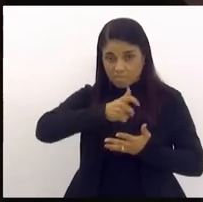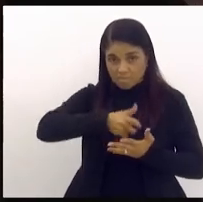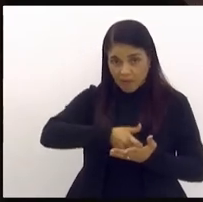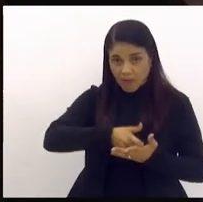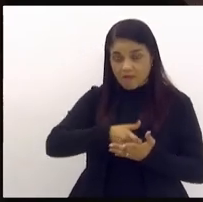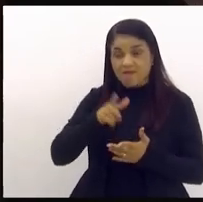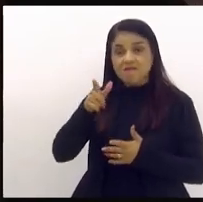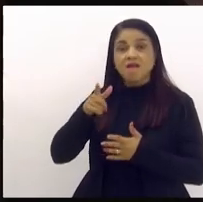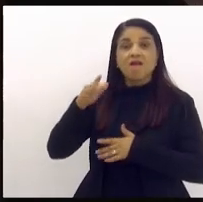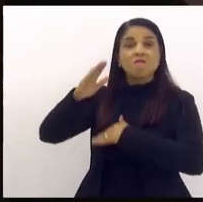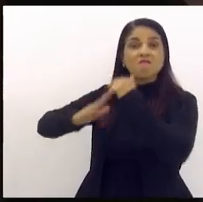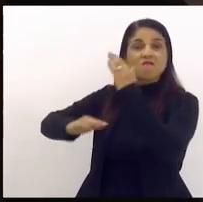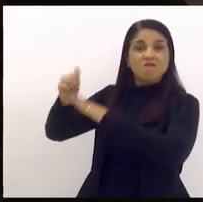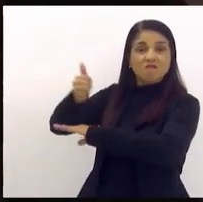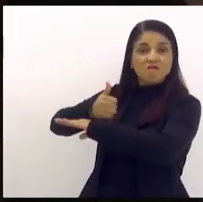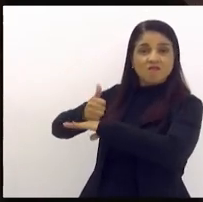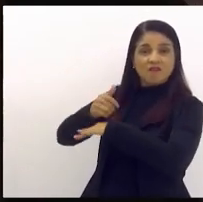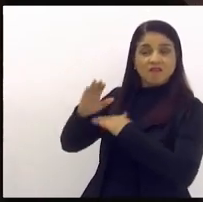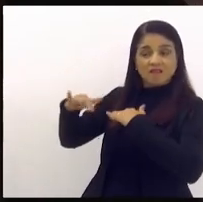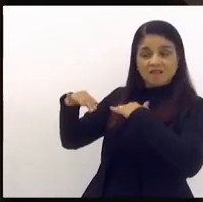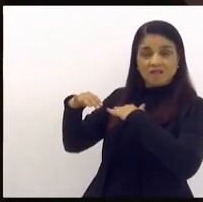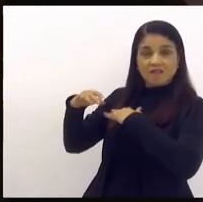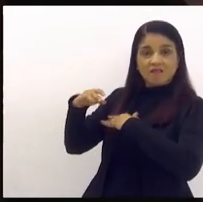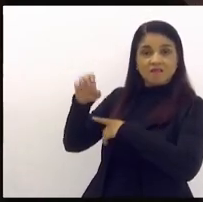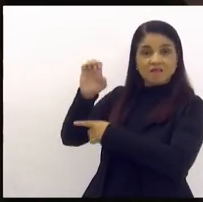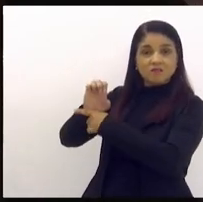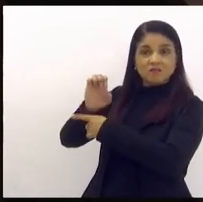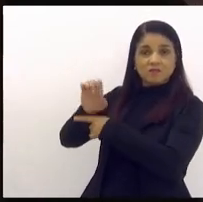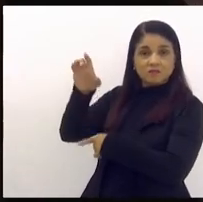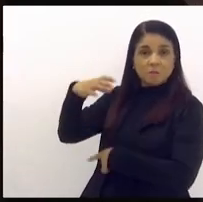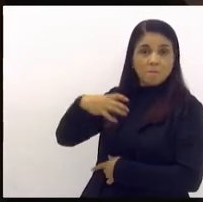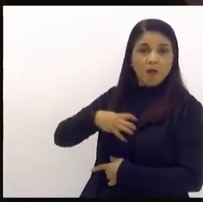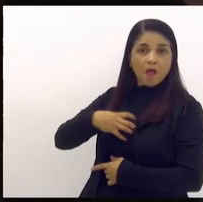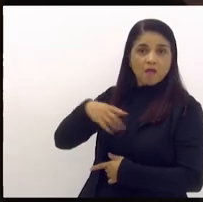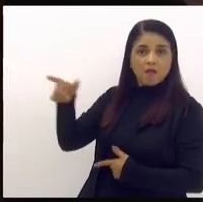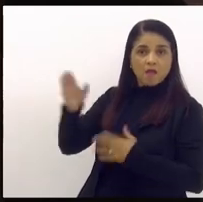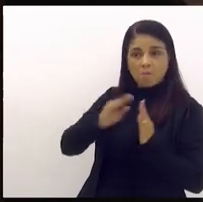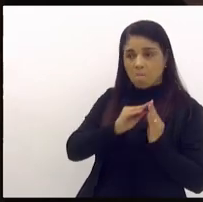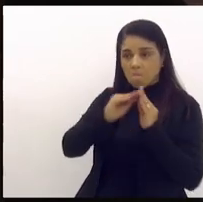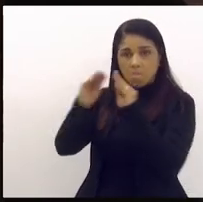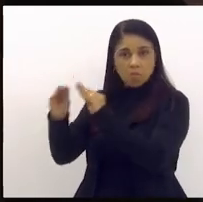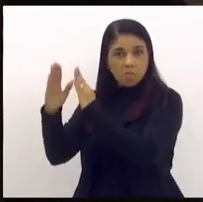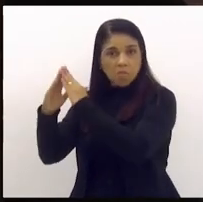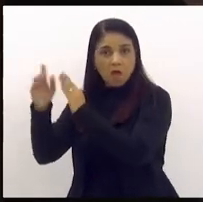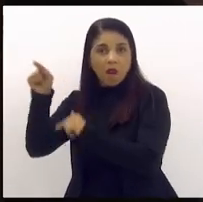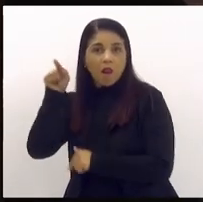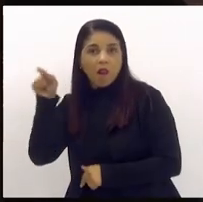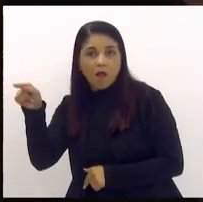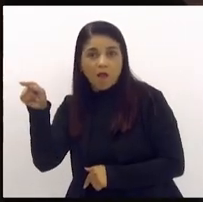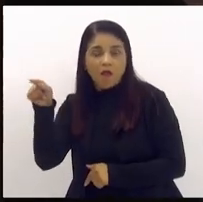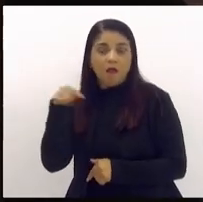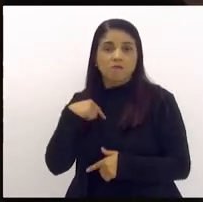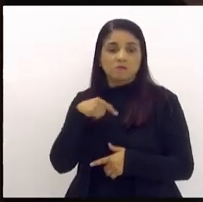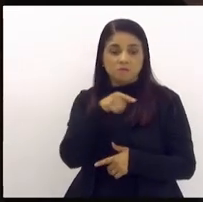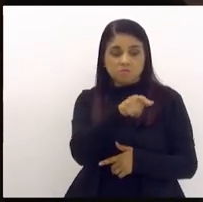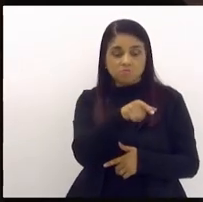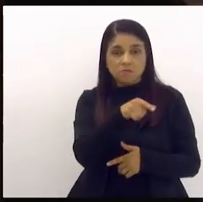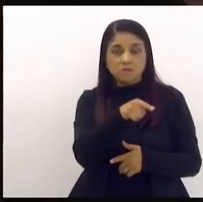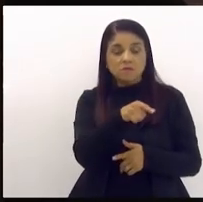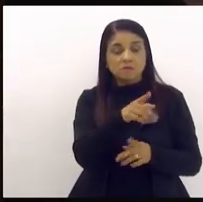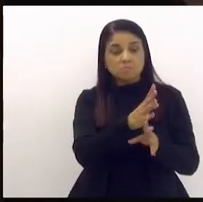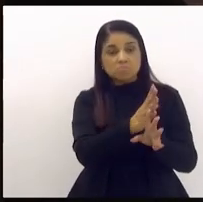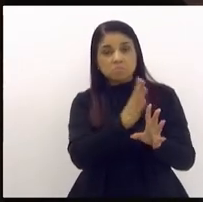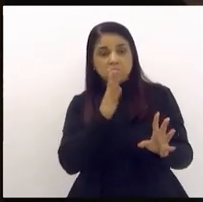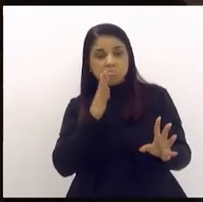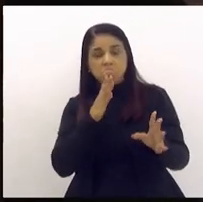profissional na Bahia. Um desrespeito ao pagador de imposto, ao cidadão que está agonizando na fila do hospital,